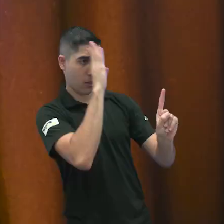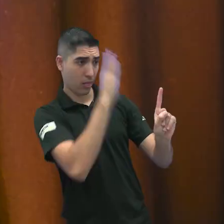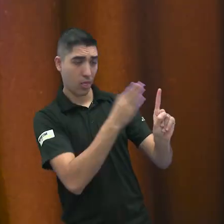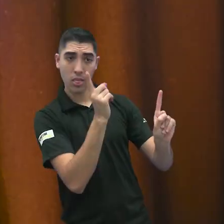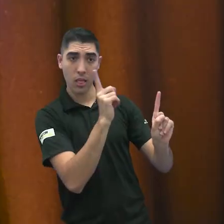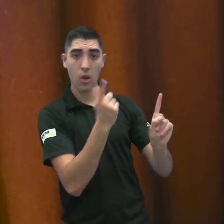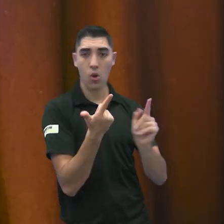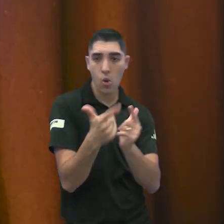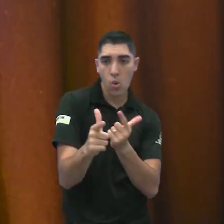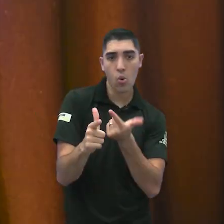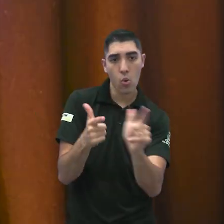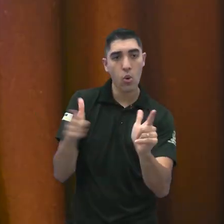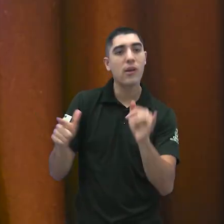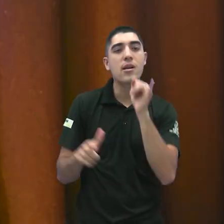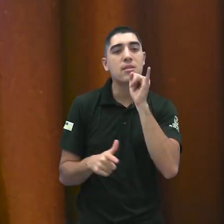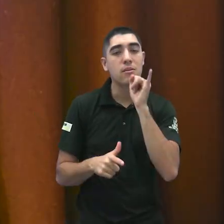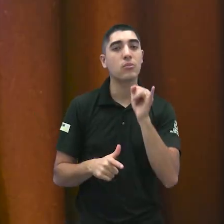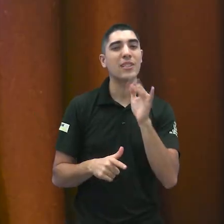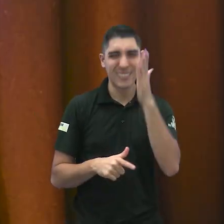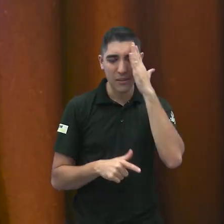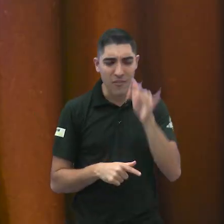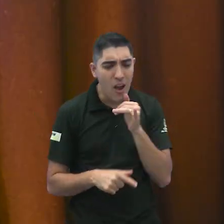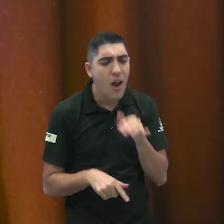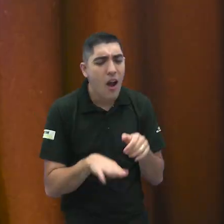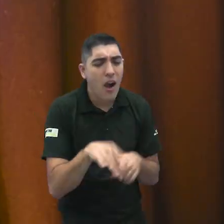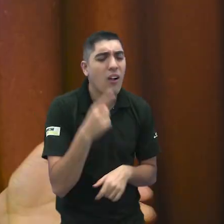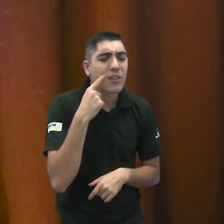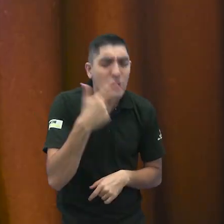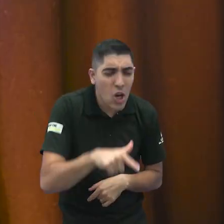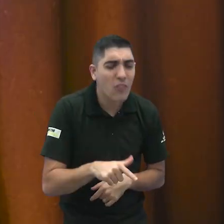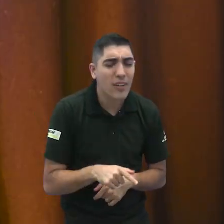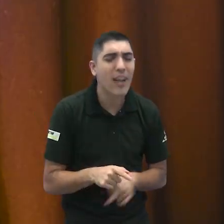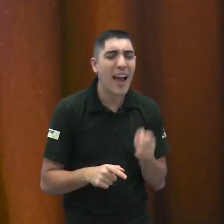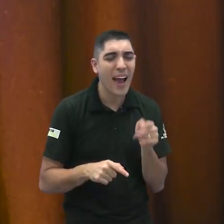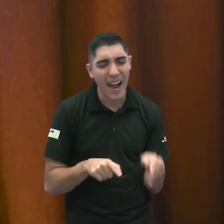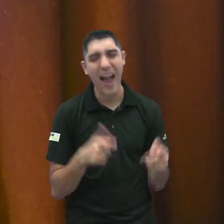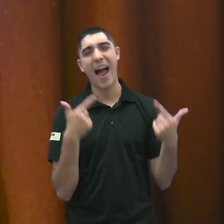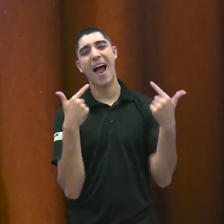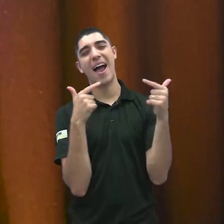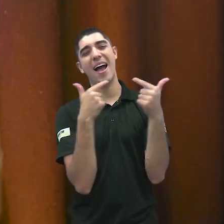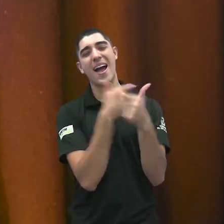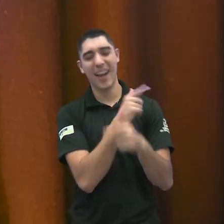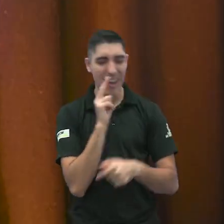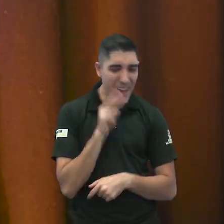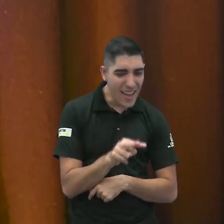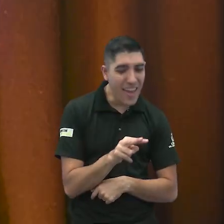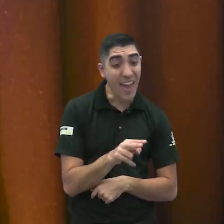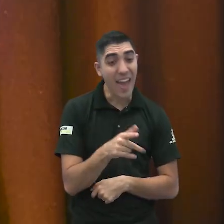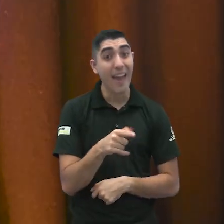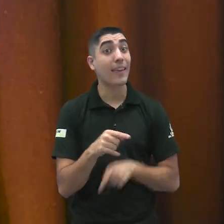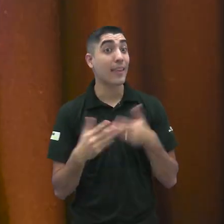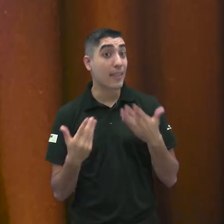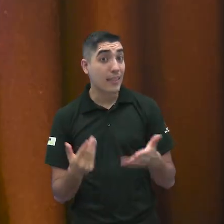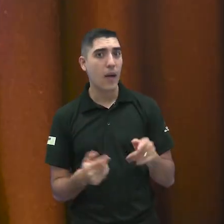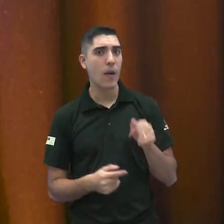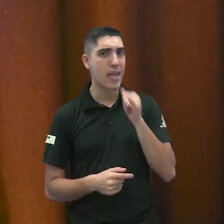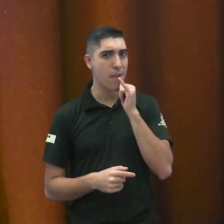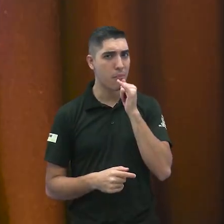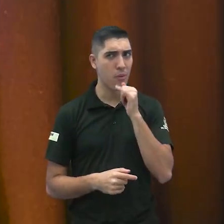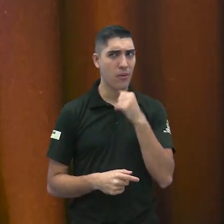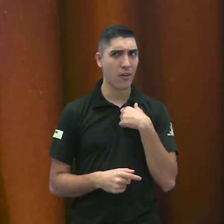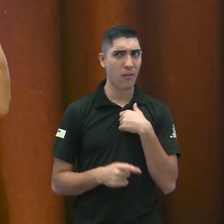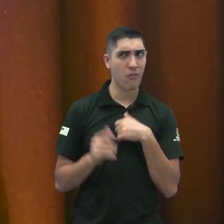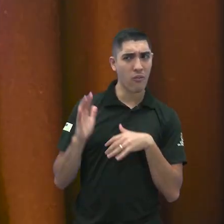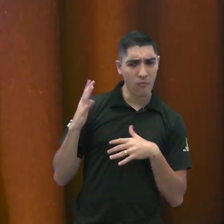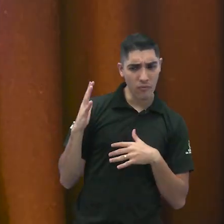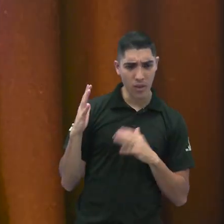é que o mundo funciona. Sabe quando a gente pede para a criança fazer uma gracinha? Ai, faz de novo. Aí a gente ri, aí todo mundo fica feliz. E a criança faz, então quer dizer que se eu fizer